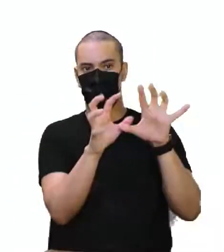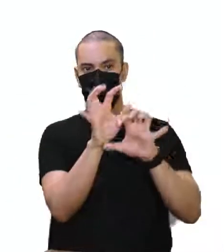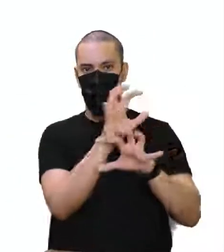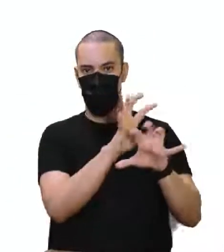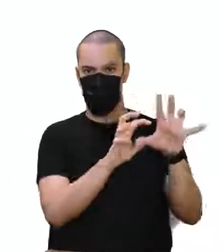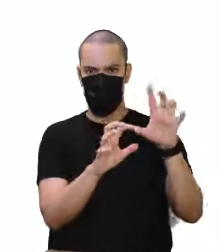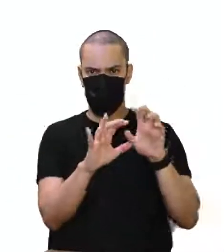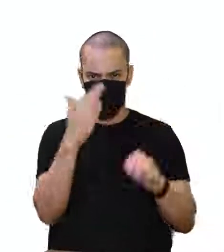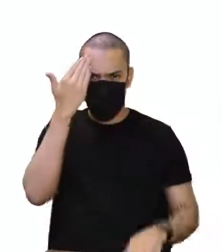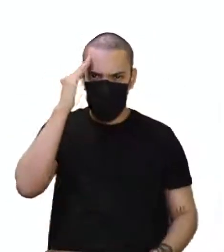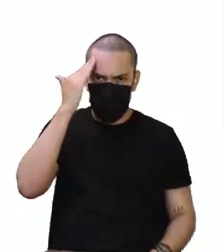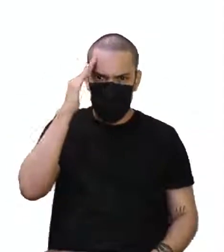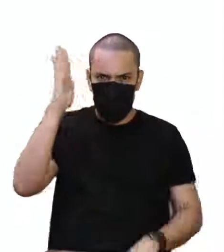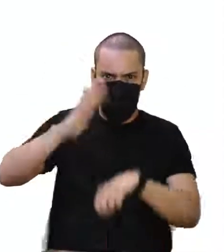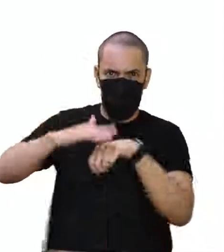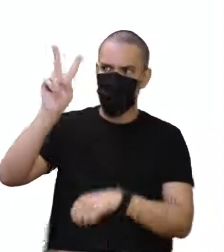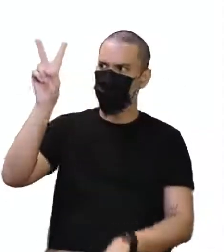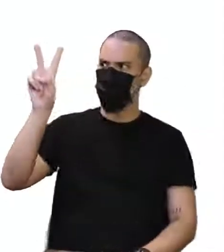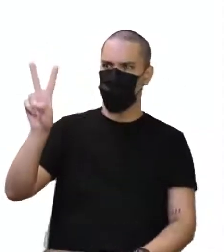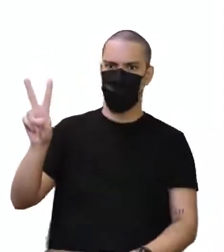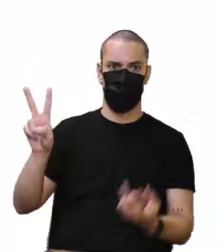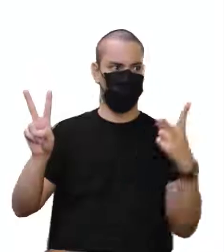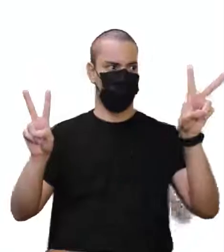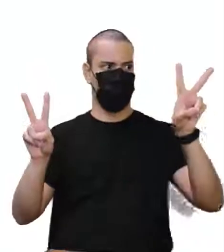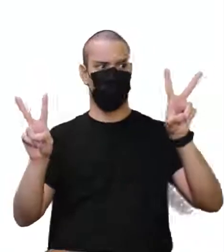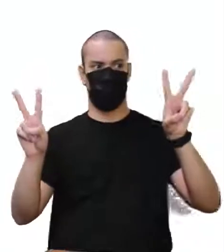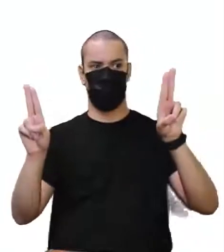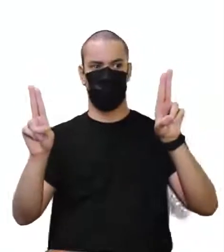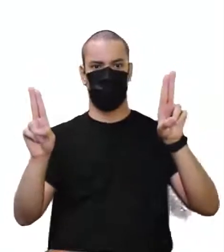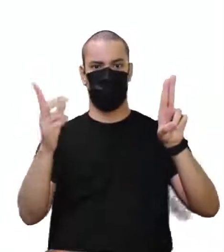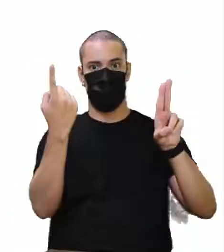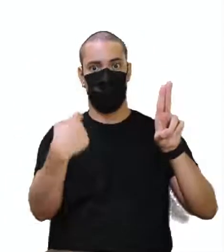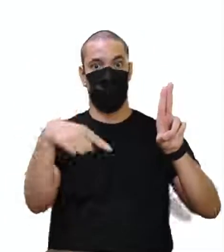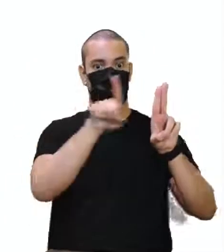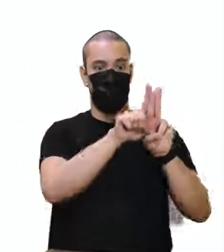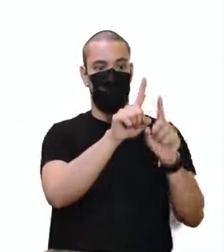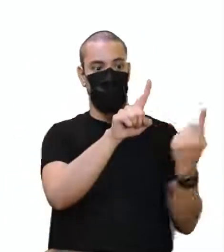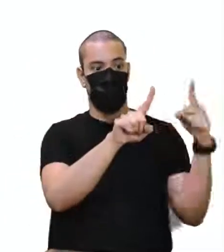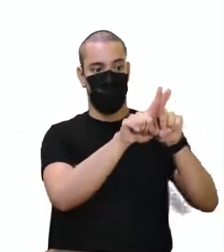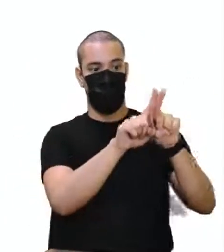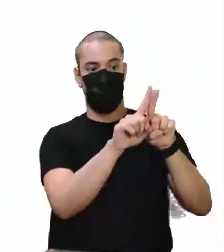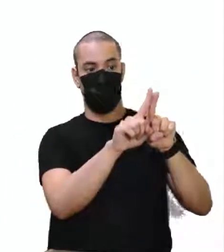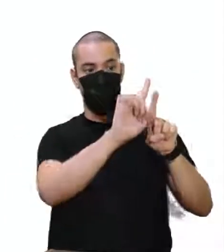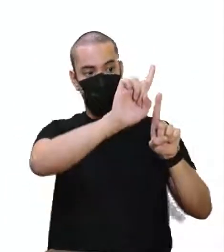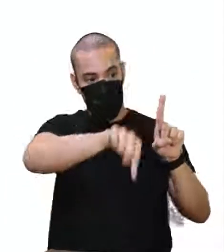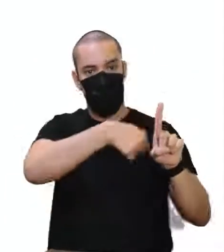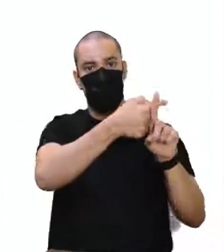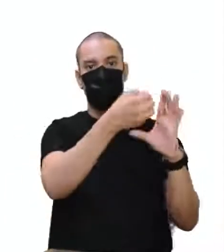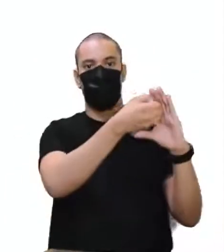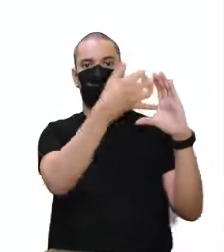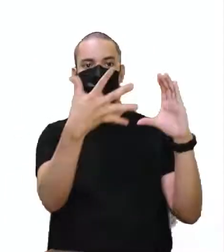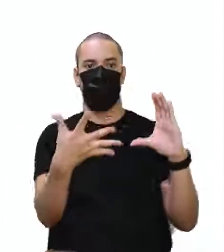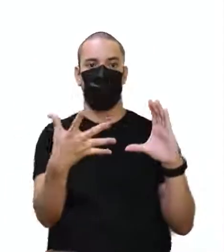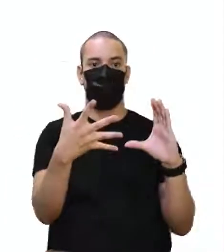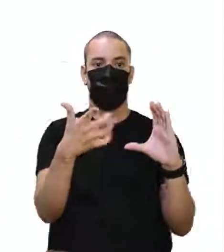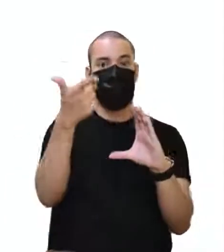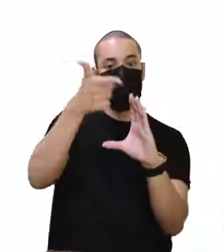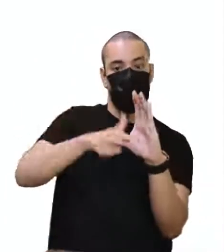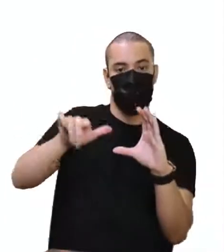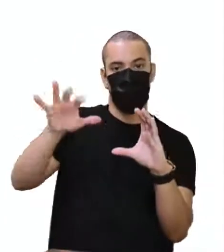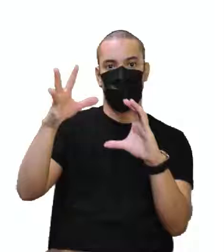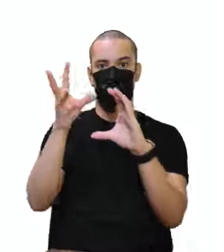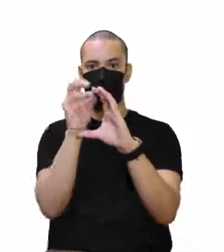entendendo que agora não só é mais a cor, está envolvida além da cor, a característica dela ser lisa ou ela ser